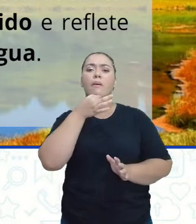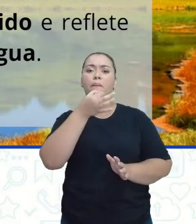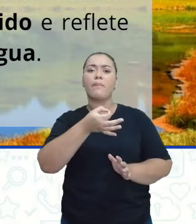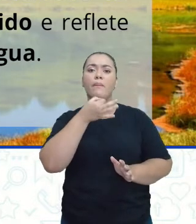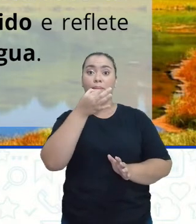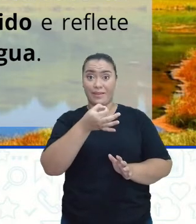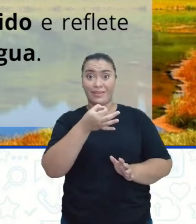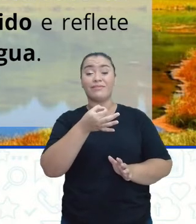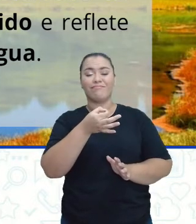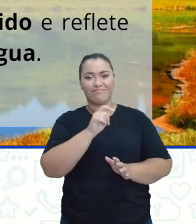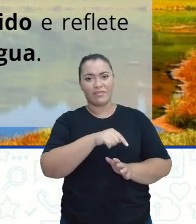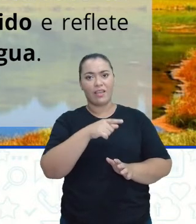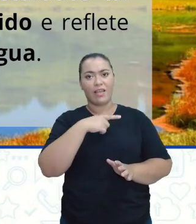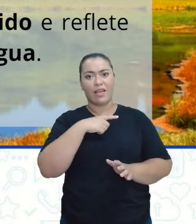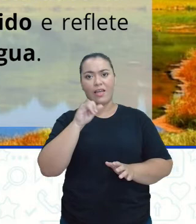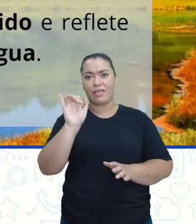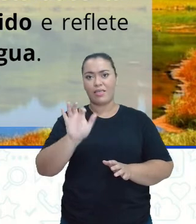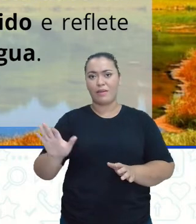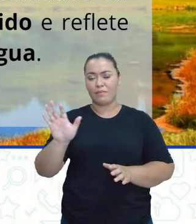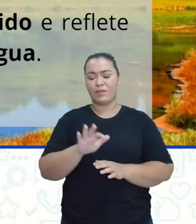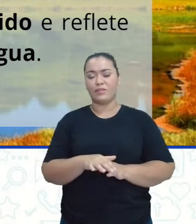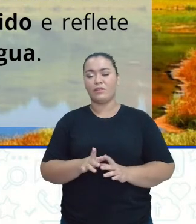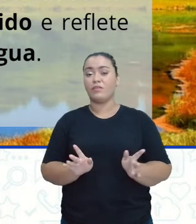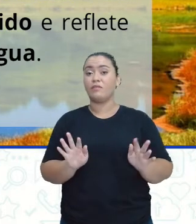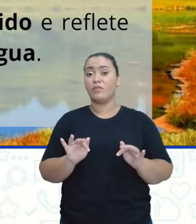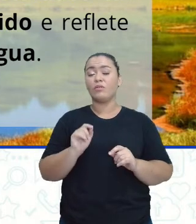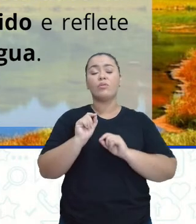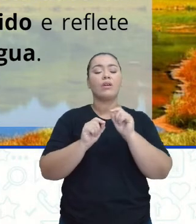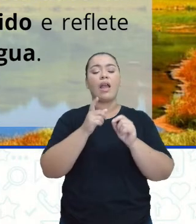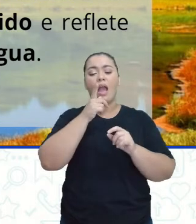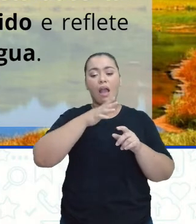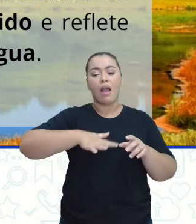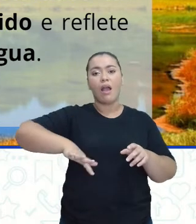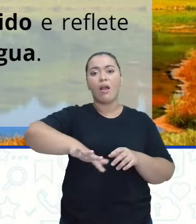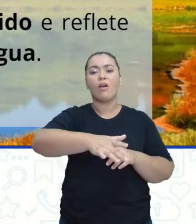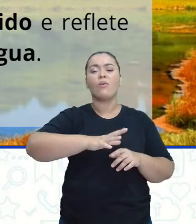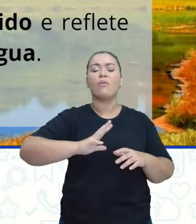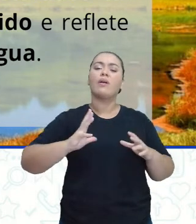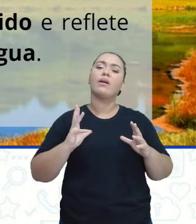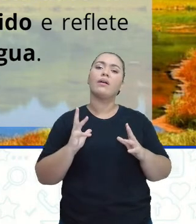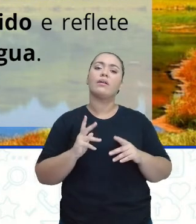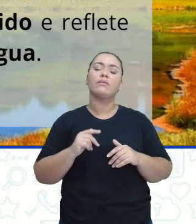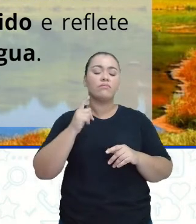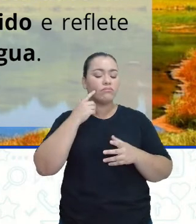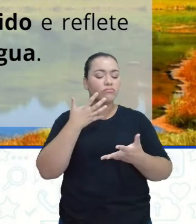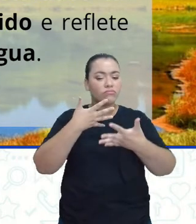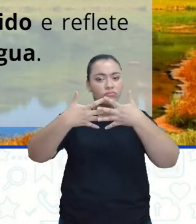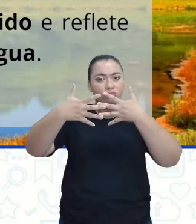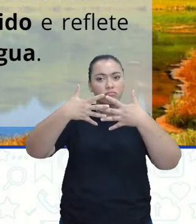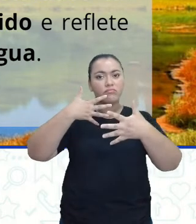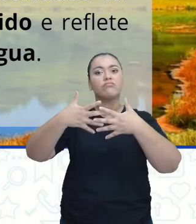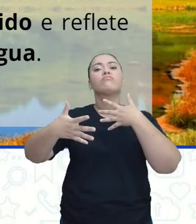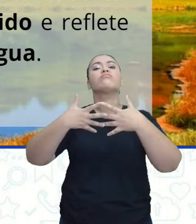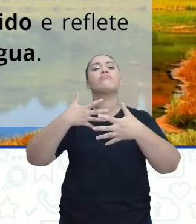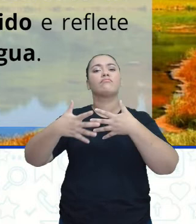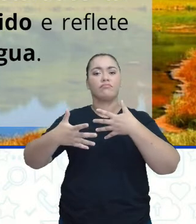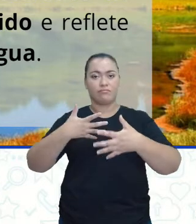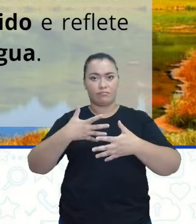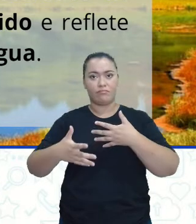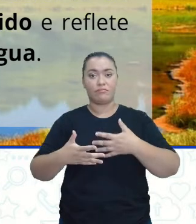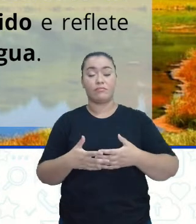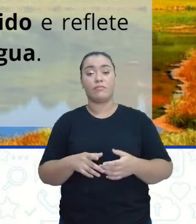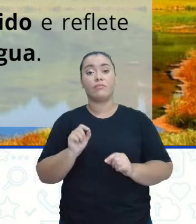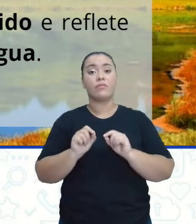a paisagem. Por fim, o lago é translúcido e reflete, translúcido tipo transparente, gente,